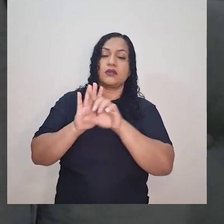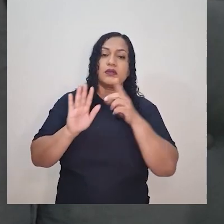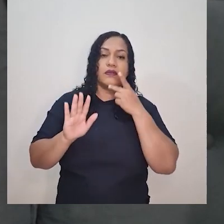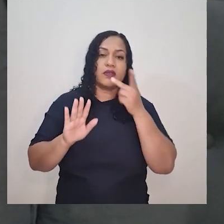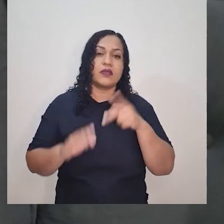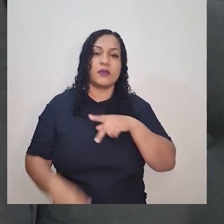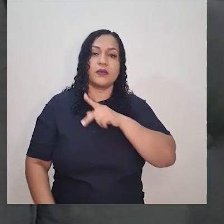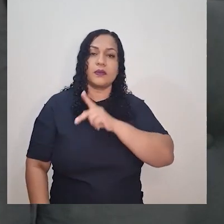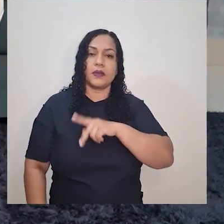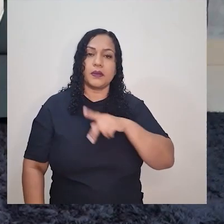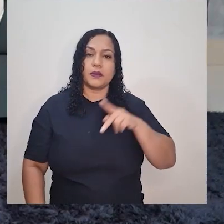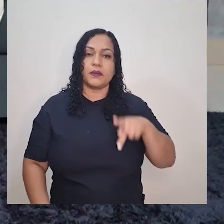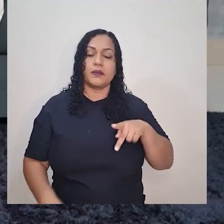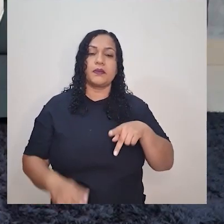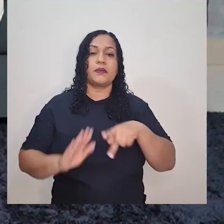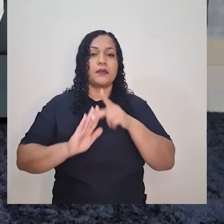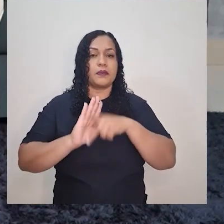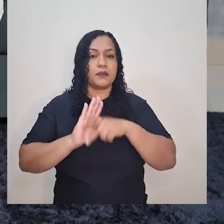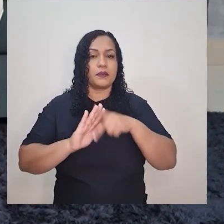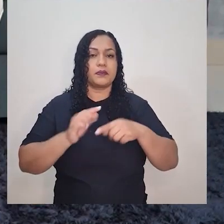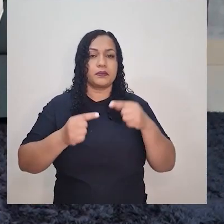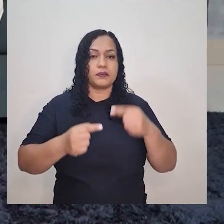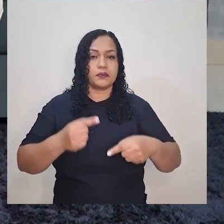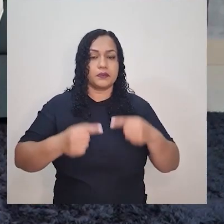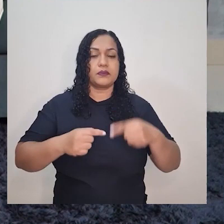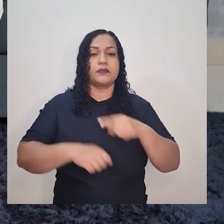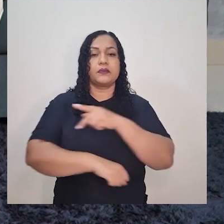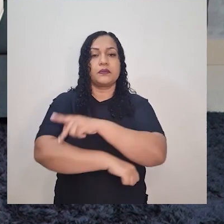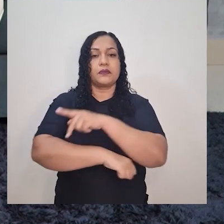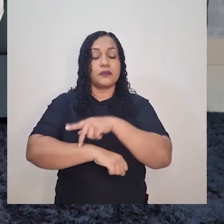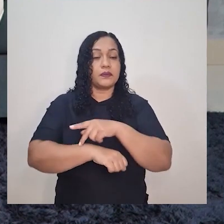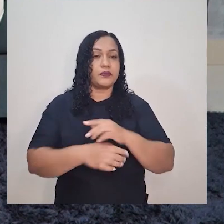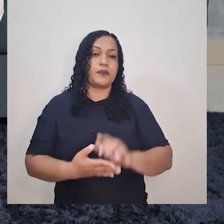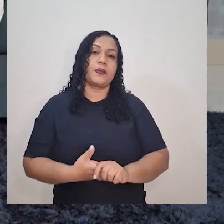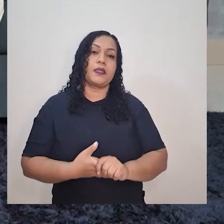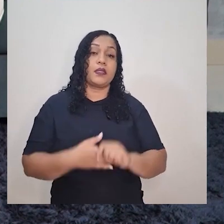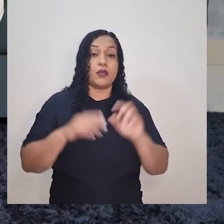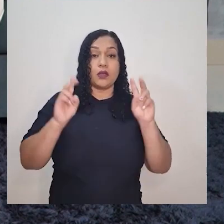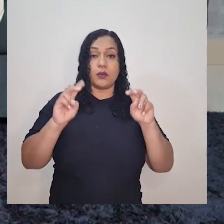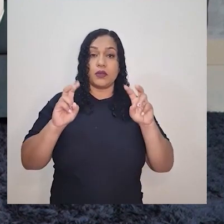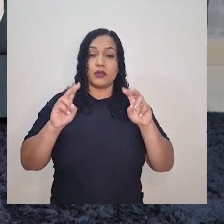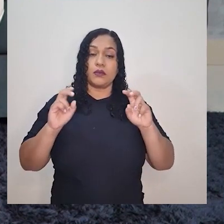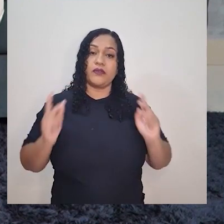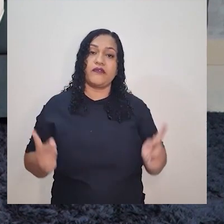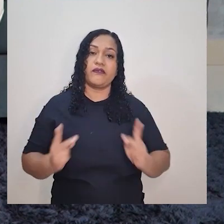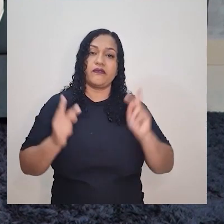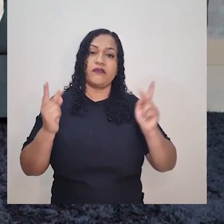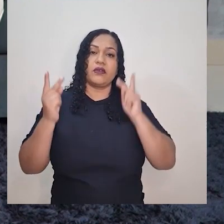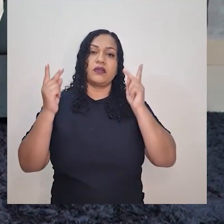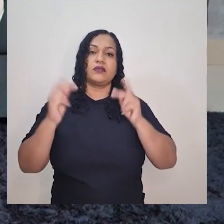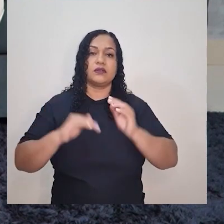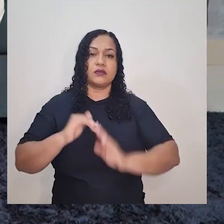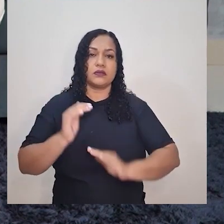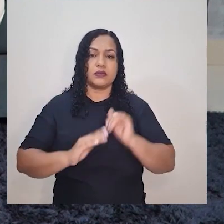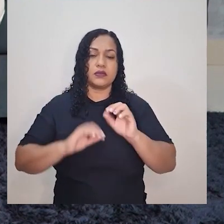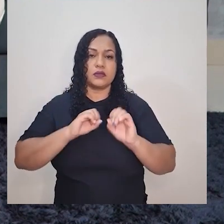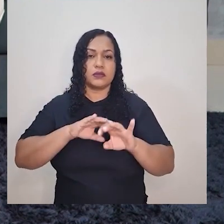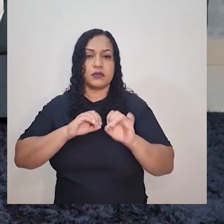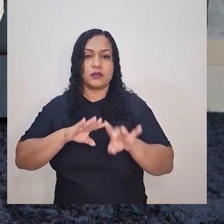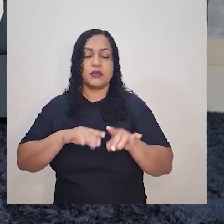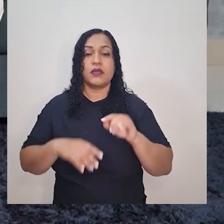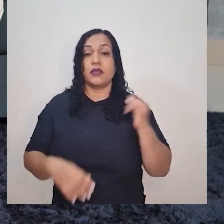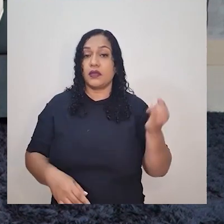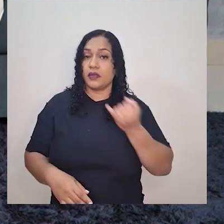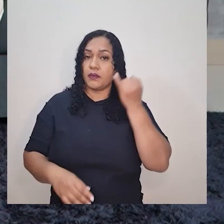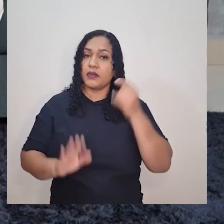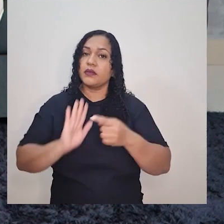projeto político-pedagógico. E sobre a valorização do magistério, é importante pontuar que tudo o que acontece na